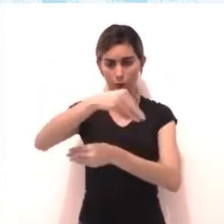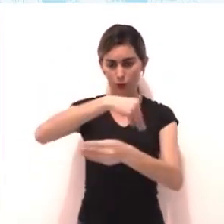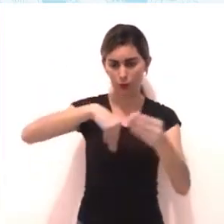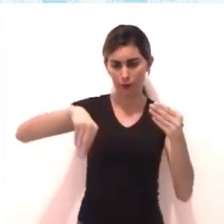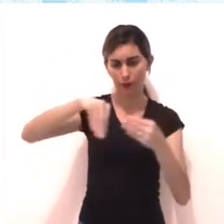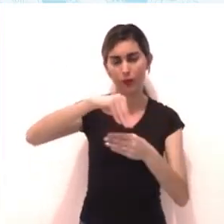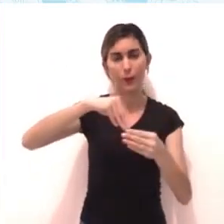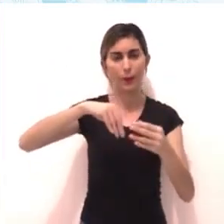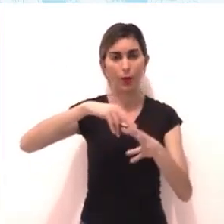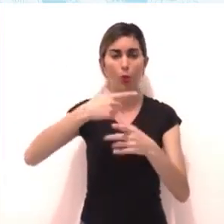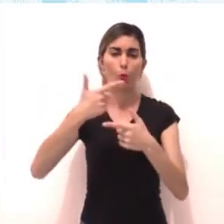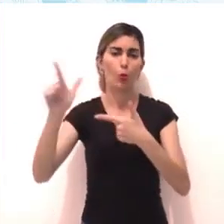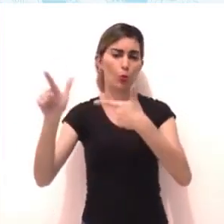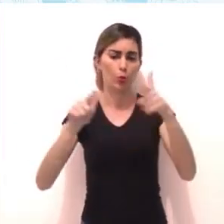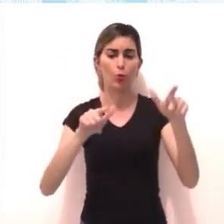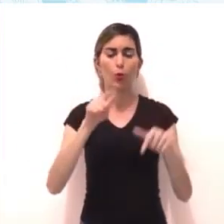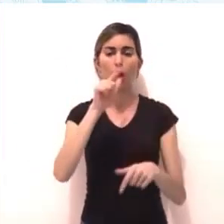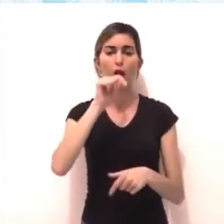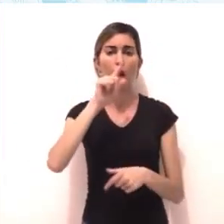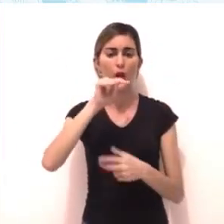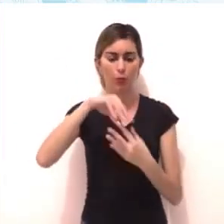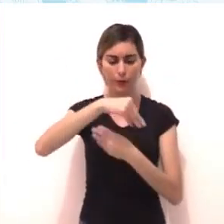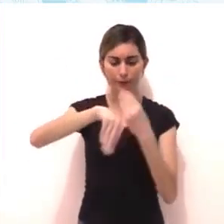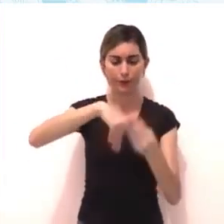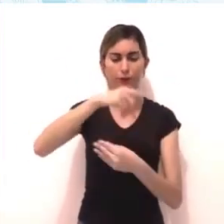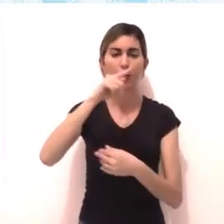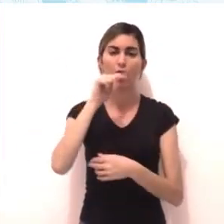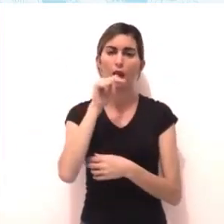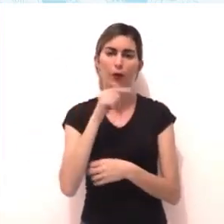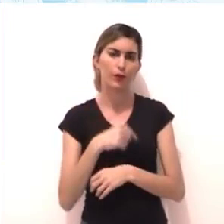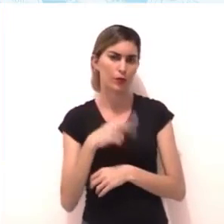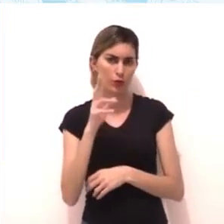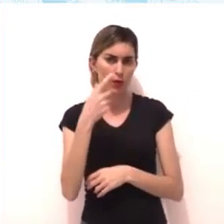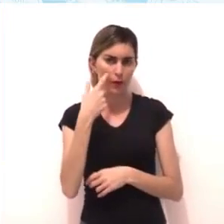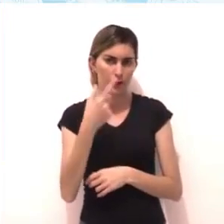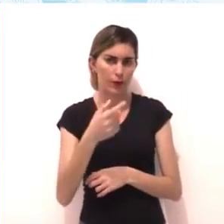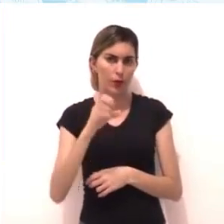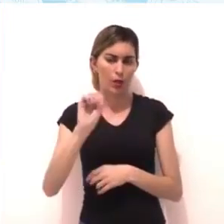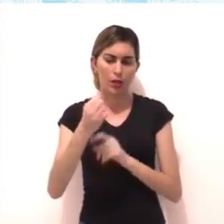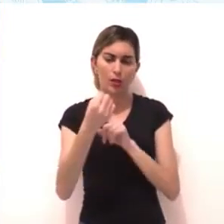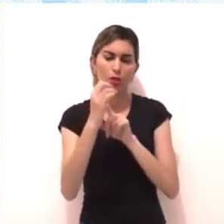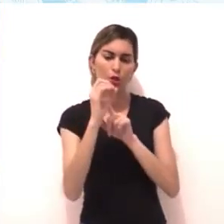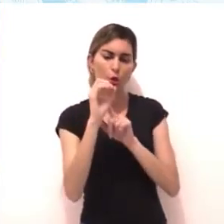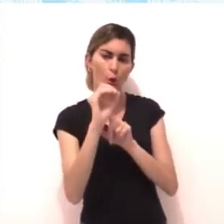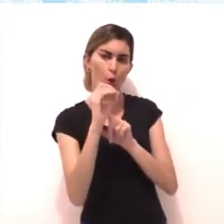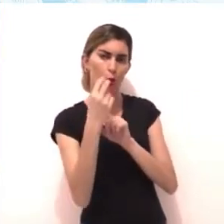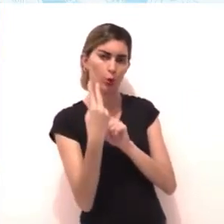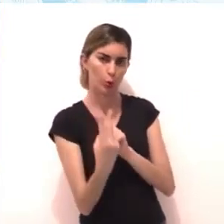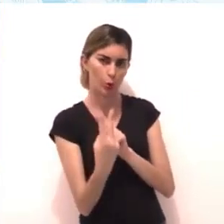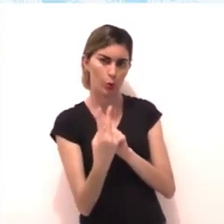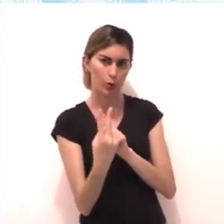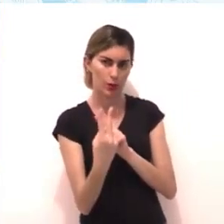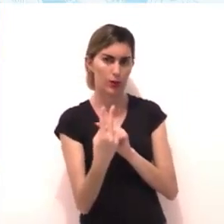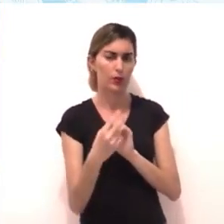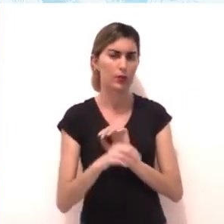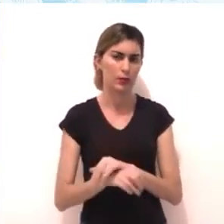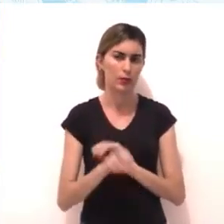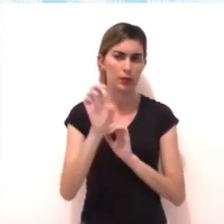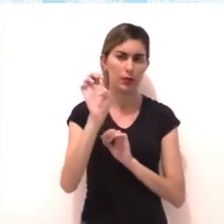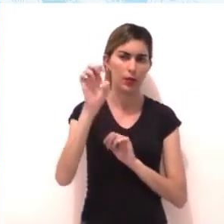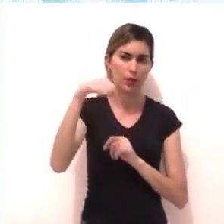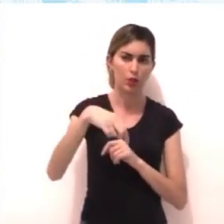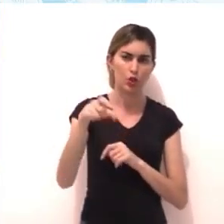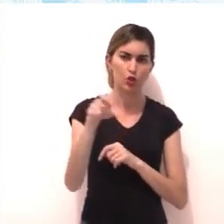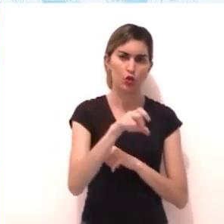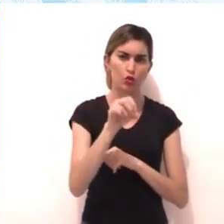da atmosfera, como por exemplo a água. Se a gente pegar o SO2, que é um óxido de enxofre,